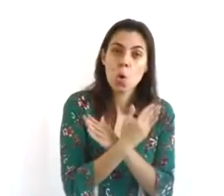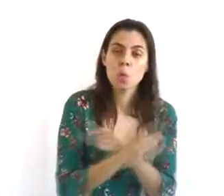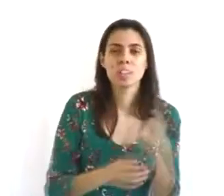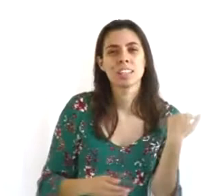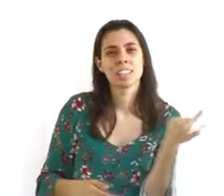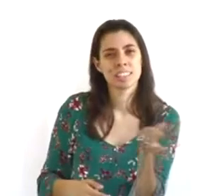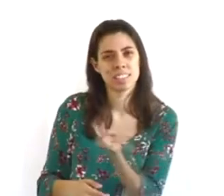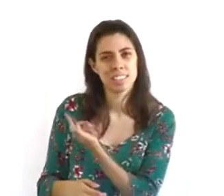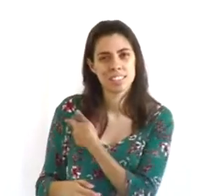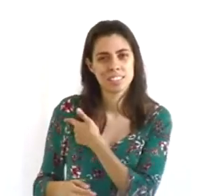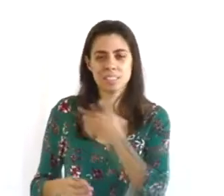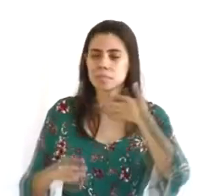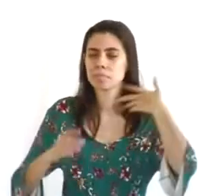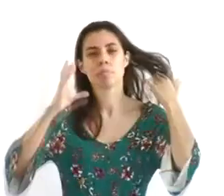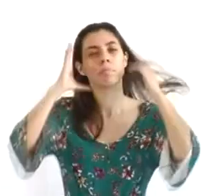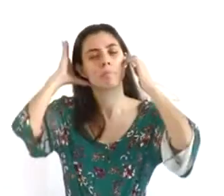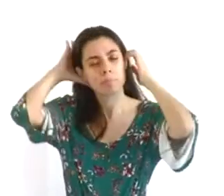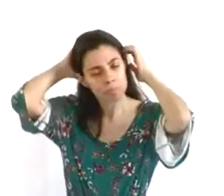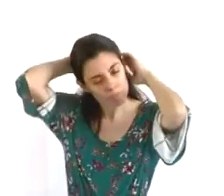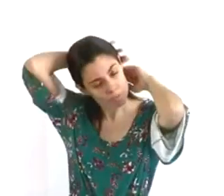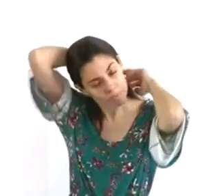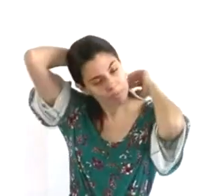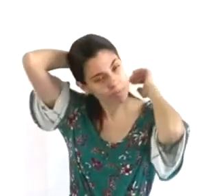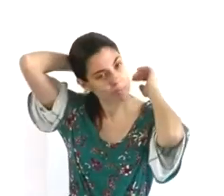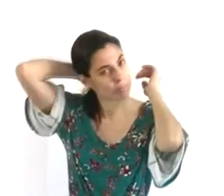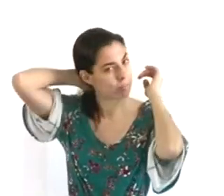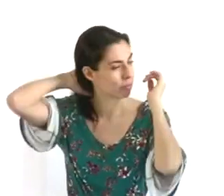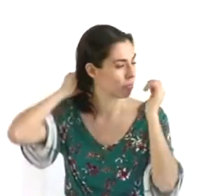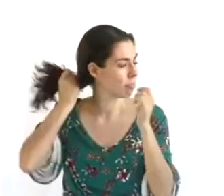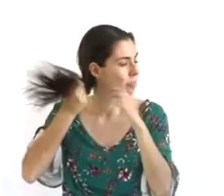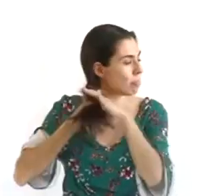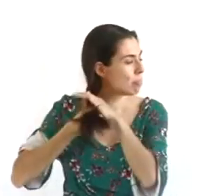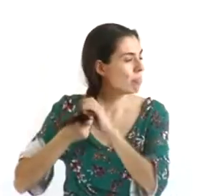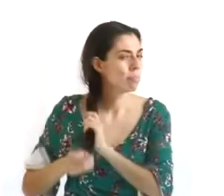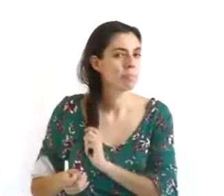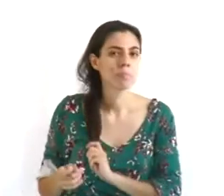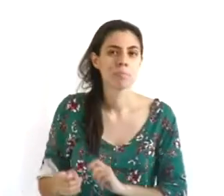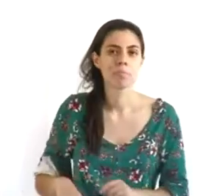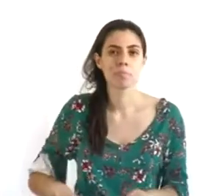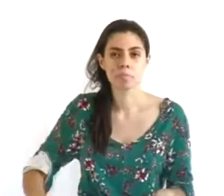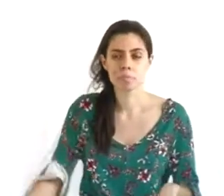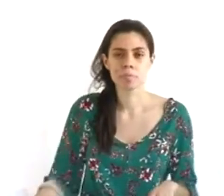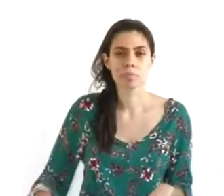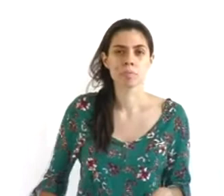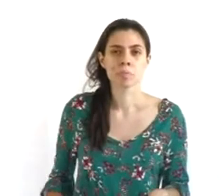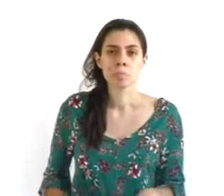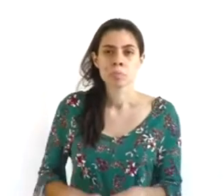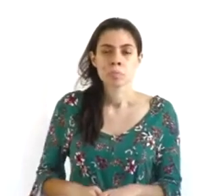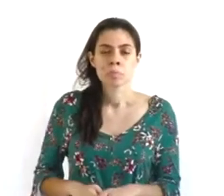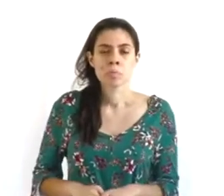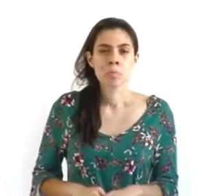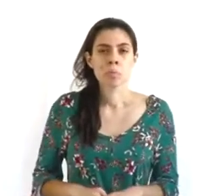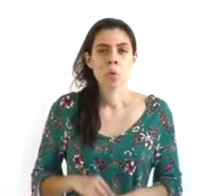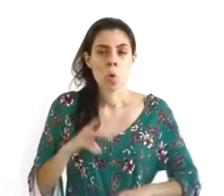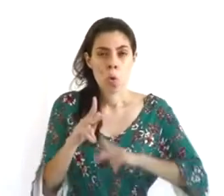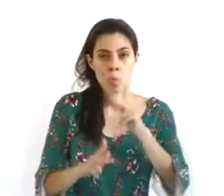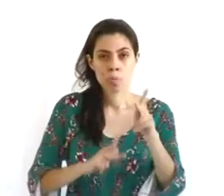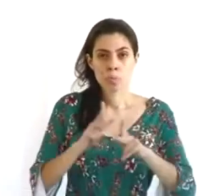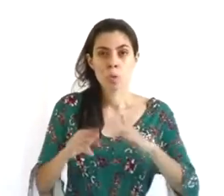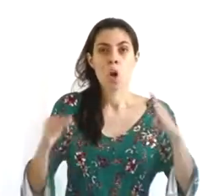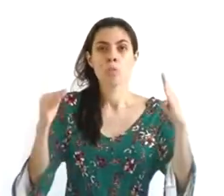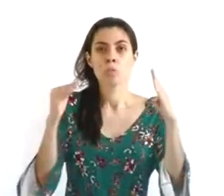se cumpriu. O povo haveria de passar um tempo de aflição no Egito, mas o Senhor visitaria aquele lugar, levantaria